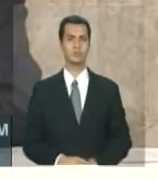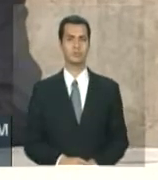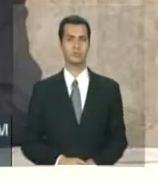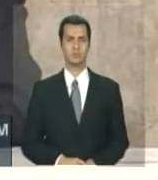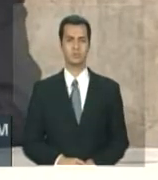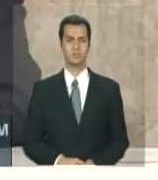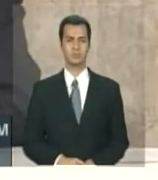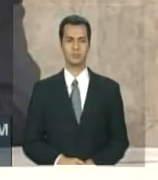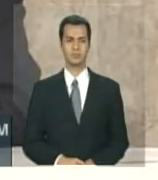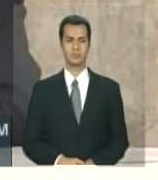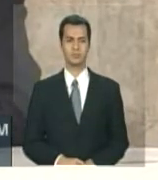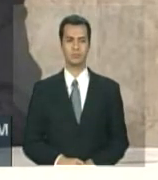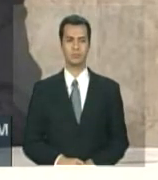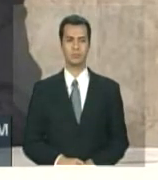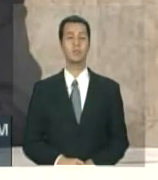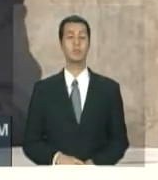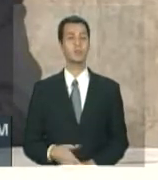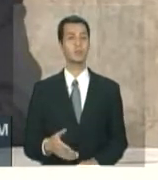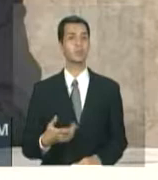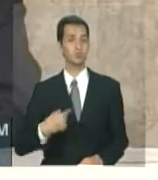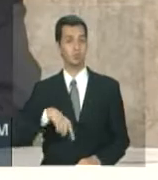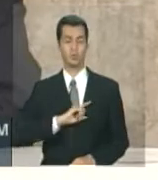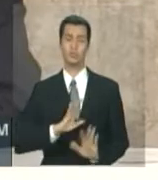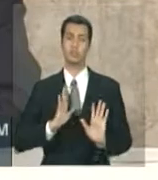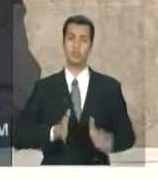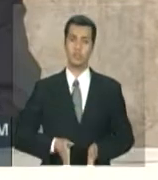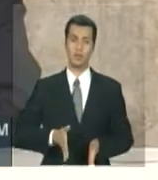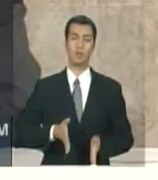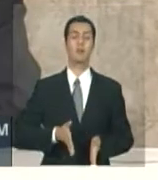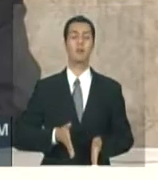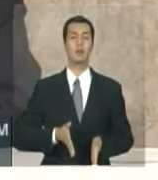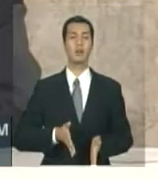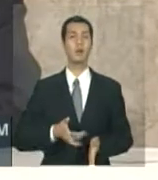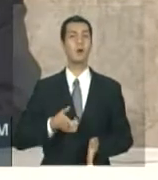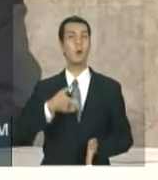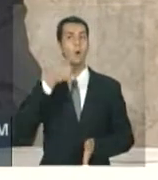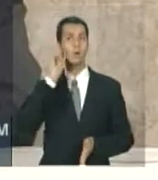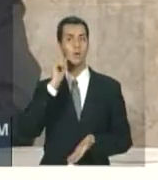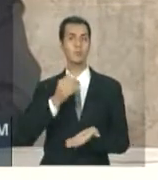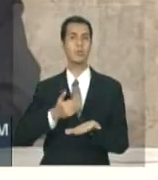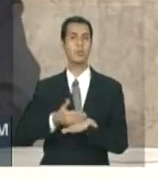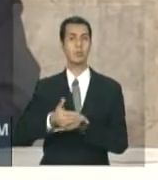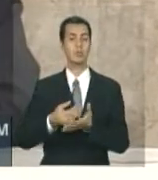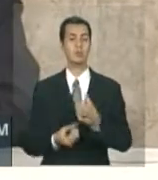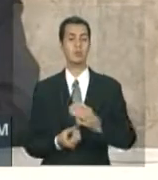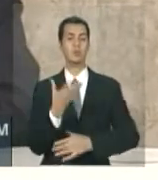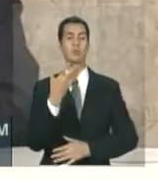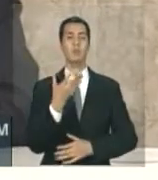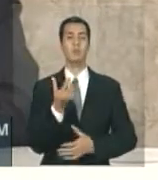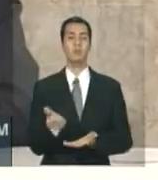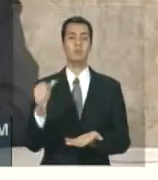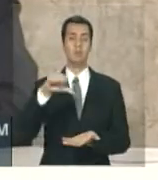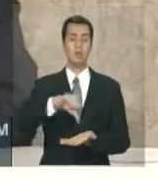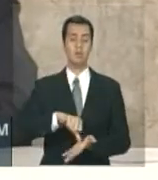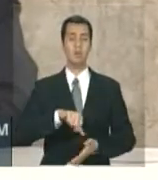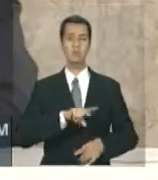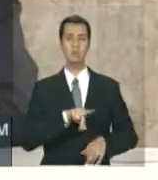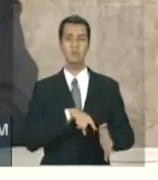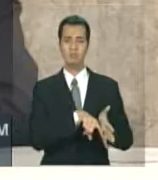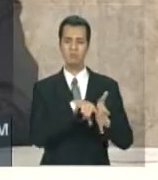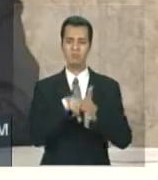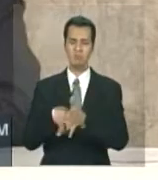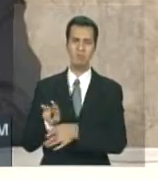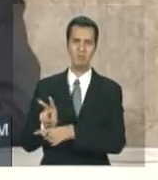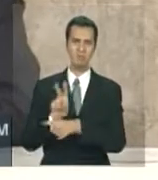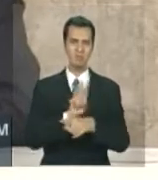já, como o ministro Mendes falou, desde ontem, com um centro de monitoramento integrado funcionando no sul do